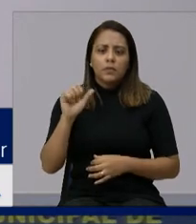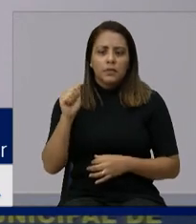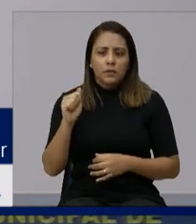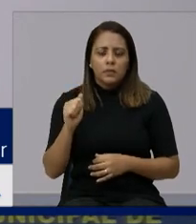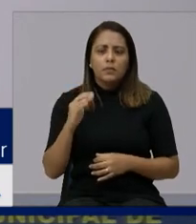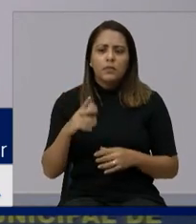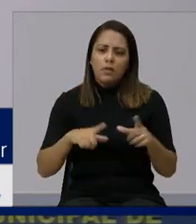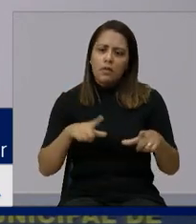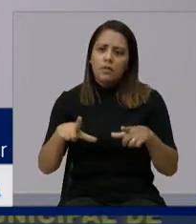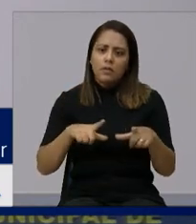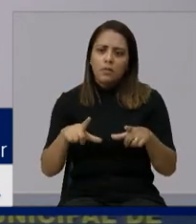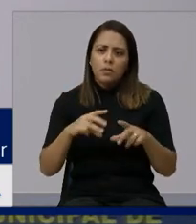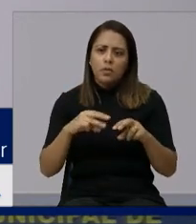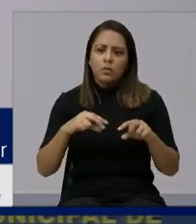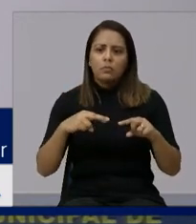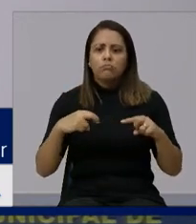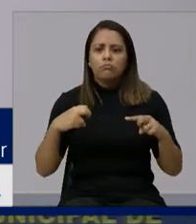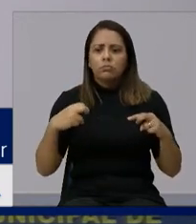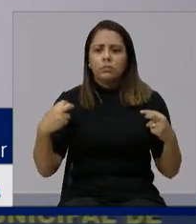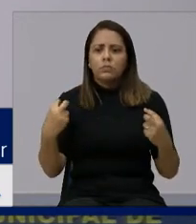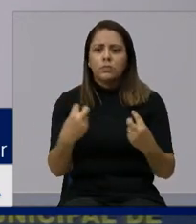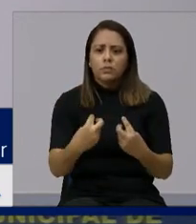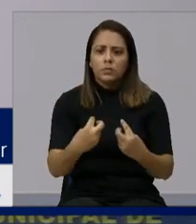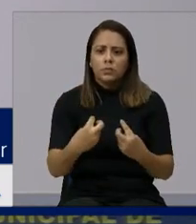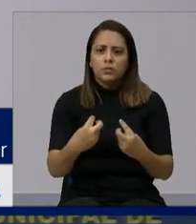ajudando aí na